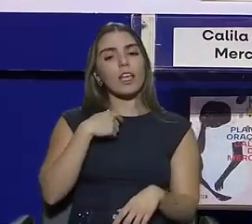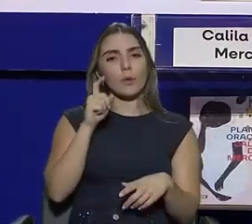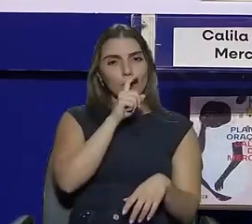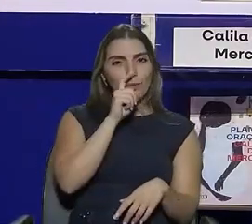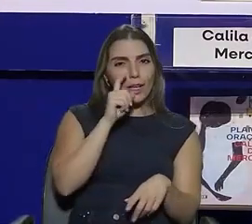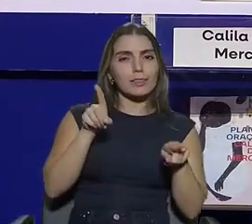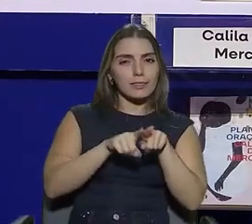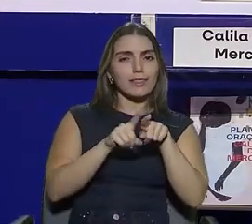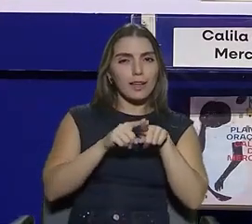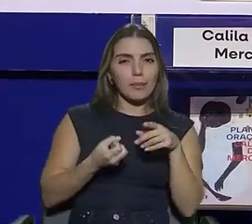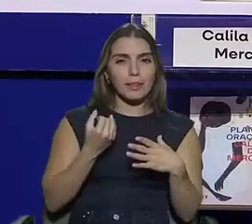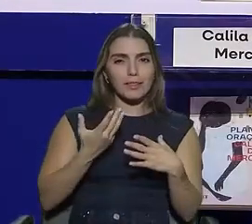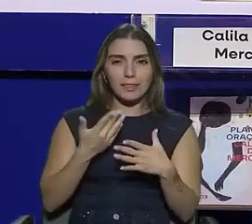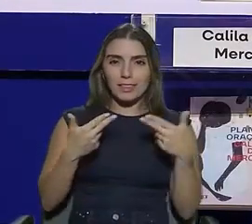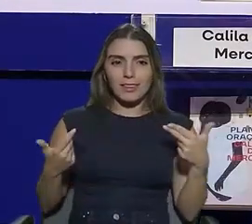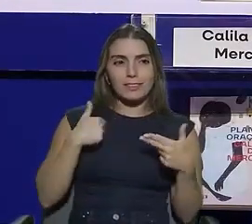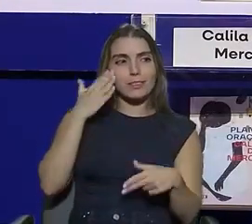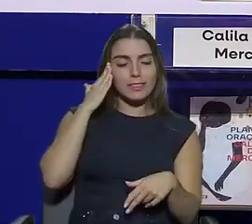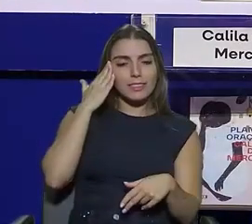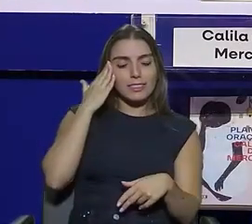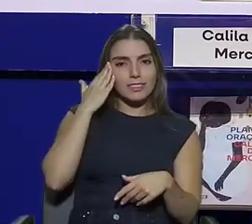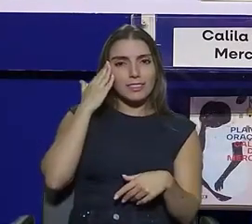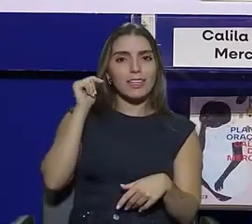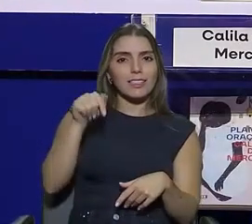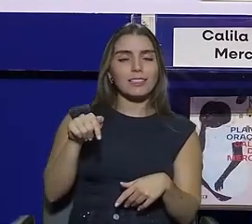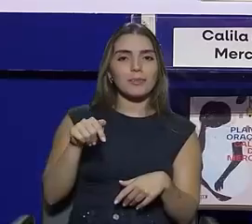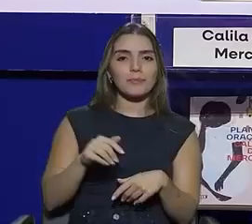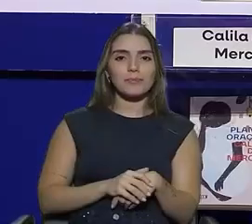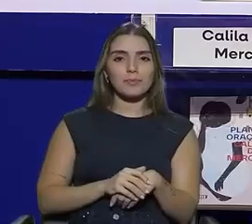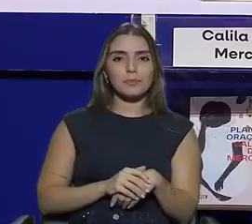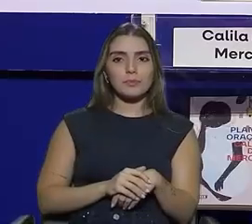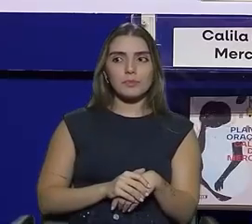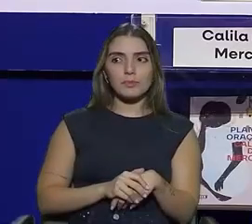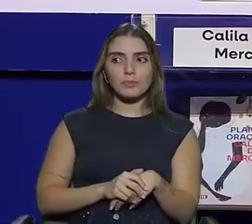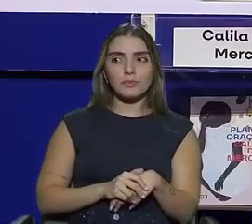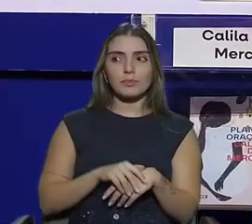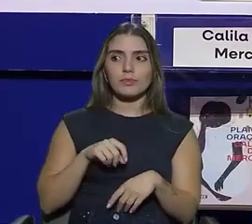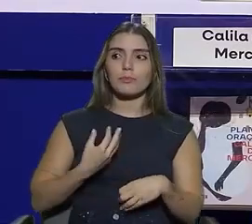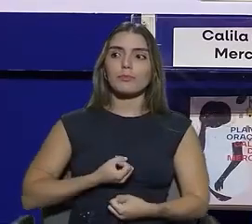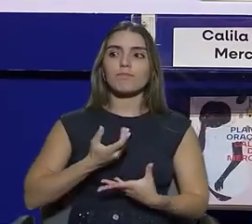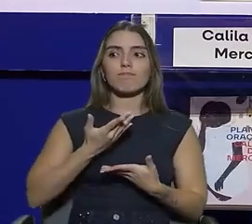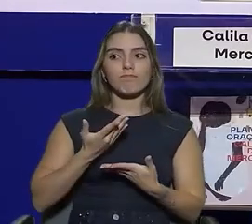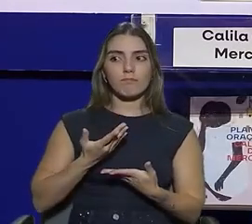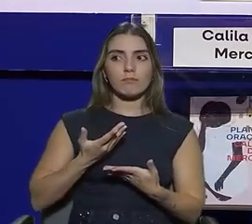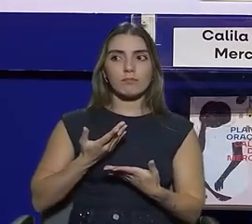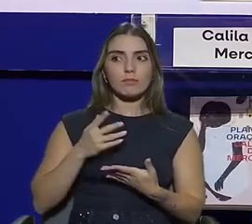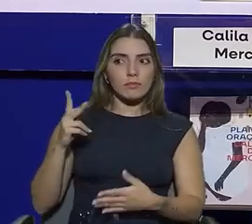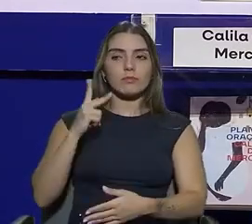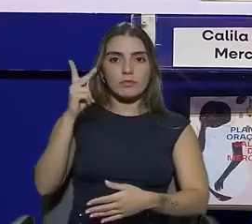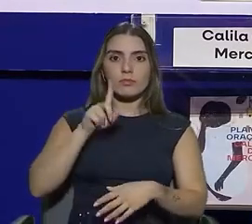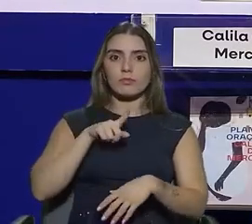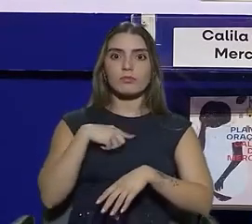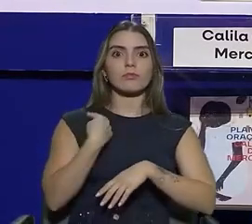tinha, o que se era, porque é um poema que vale muito hoje para as nossas redes sociais. A